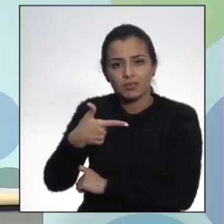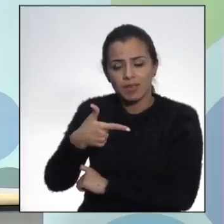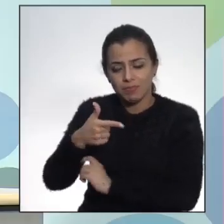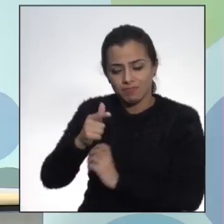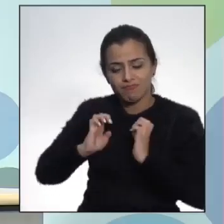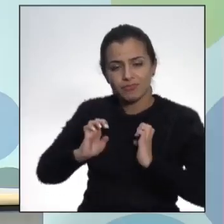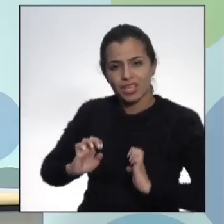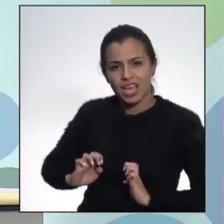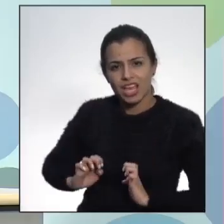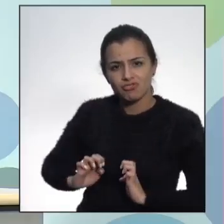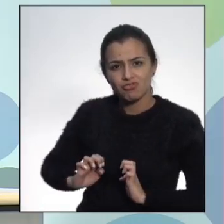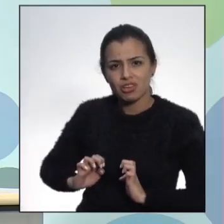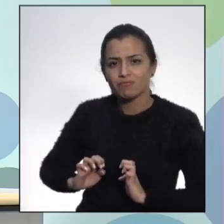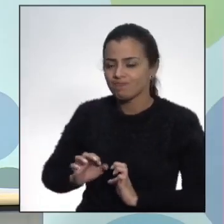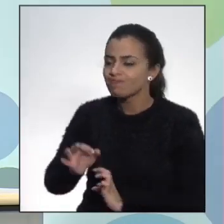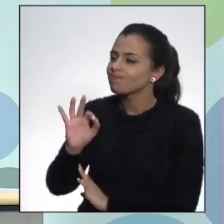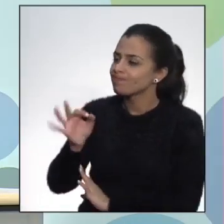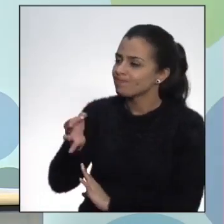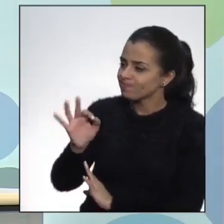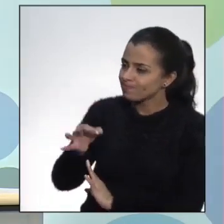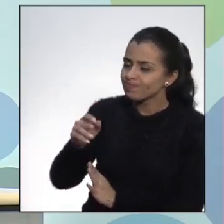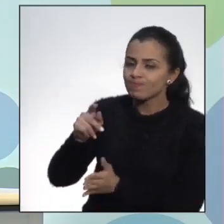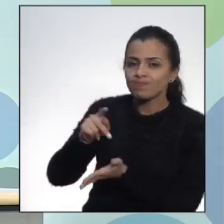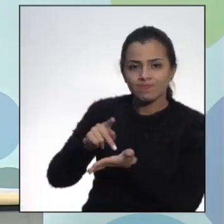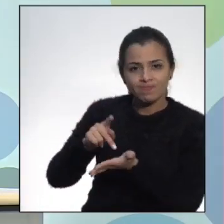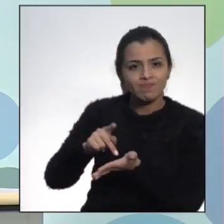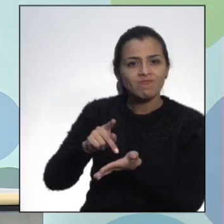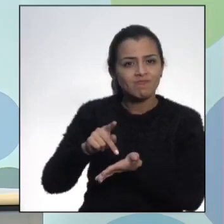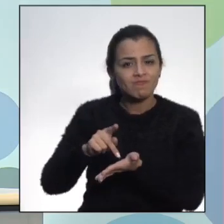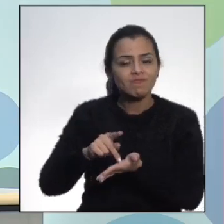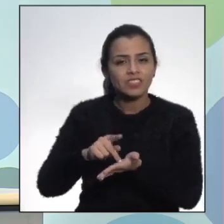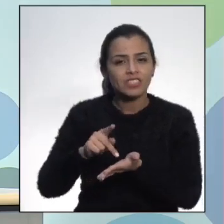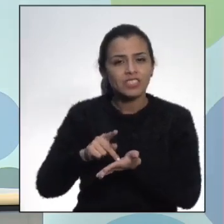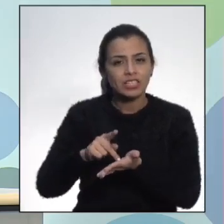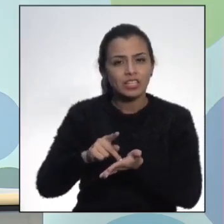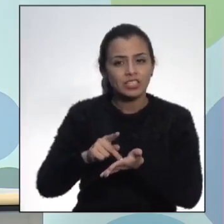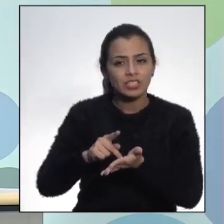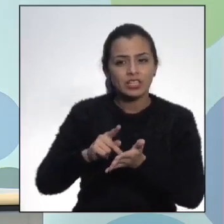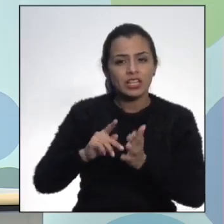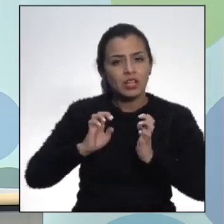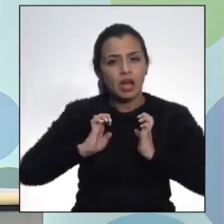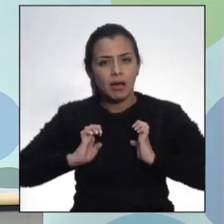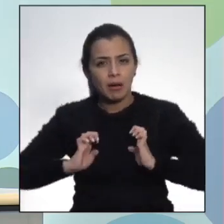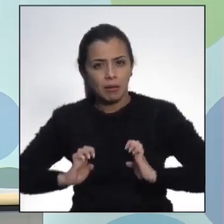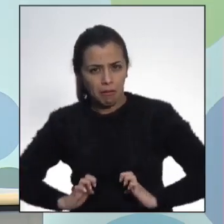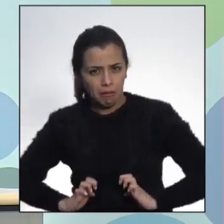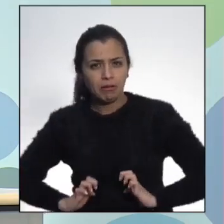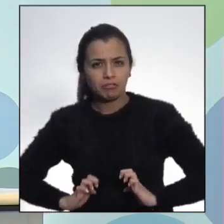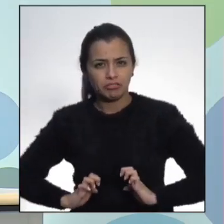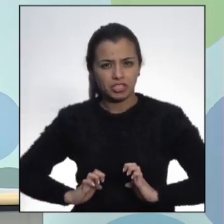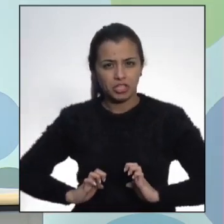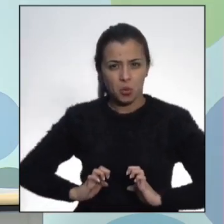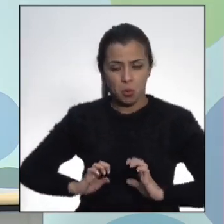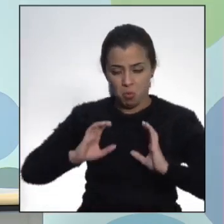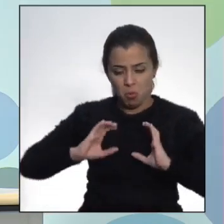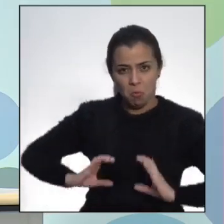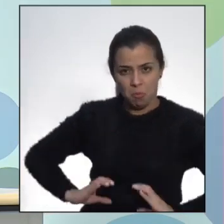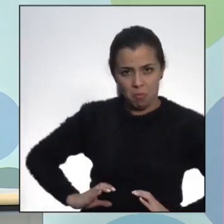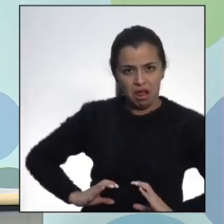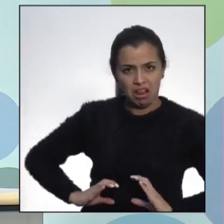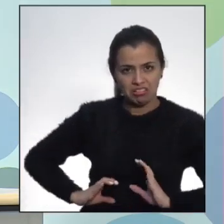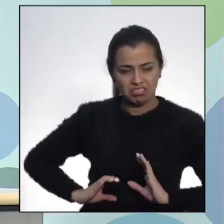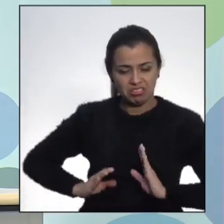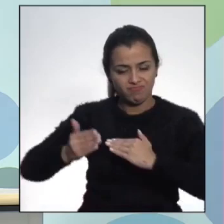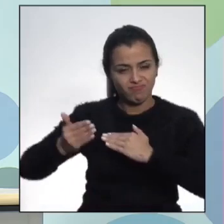participação interessante, né? A Claro. pessoa abre mão da própria dignidade, né? Da humanidade, do próprio caráter, né? A Isso. pessoa passa a se